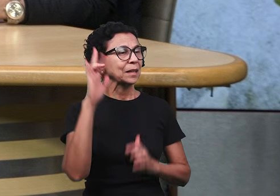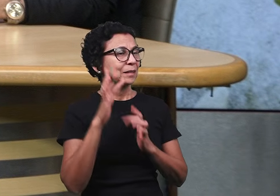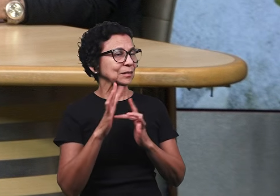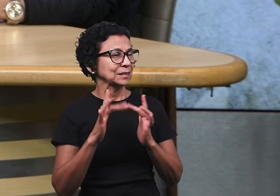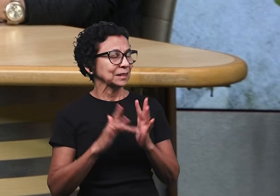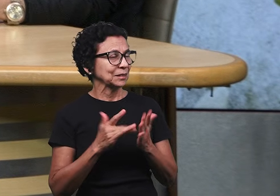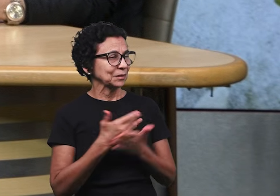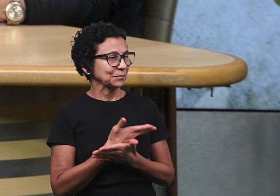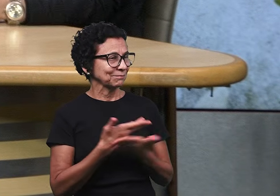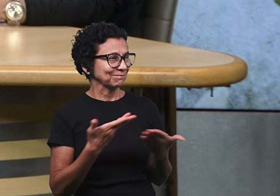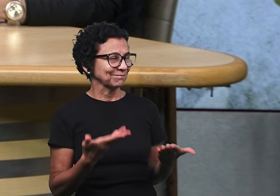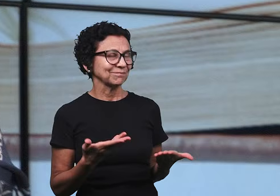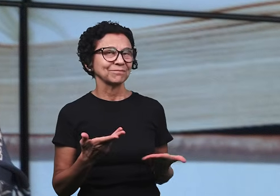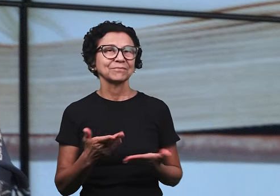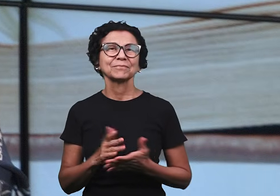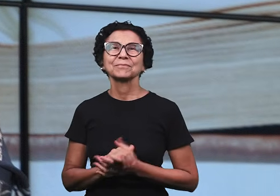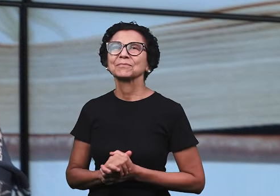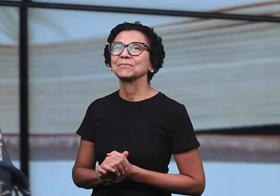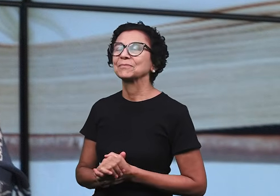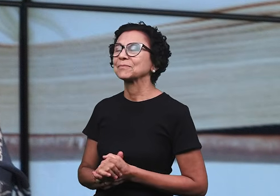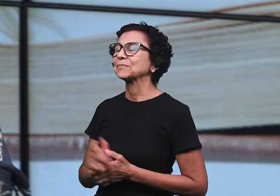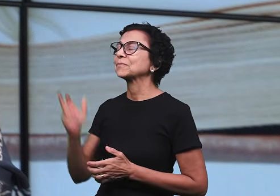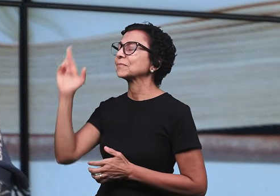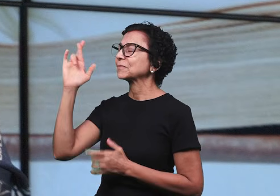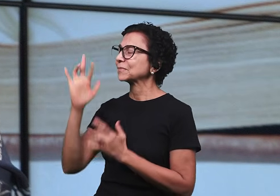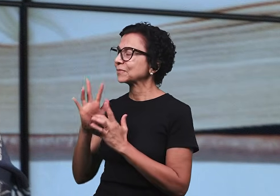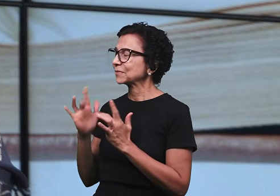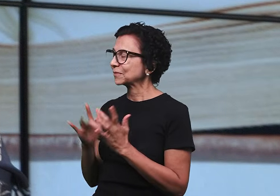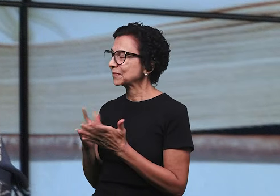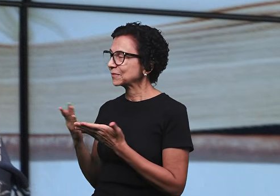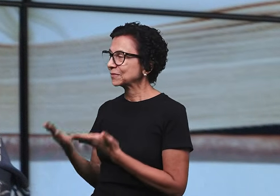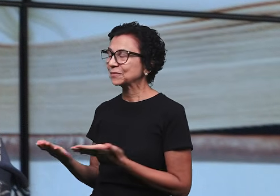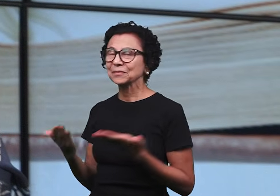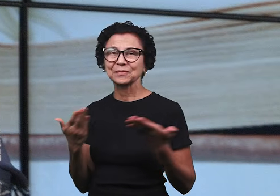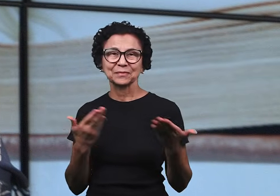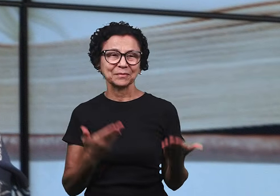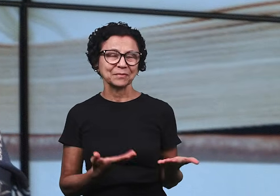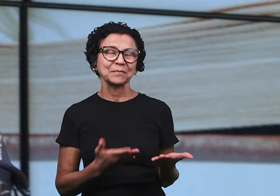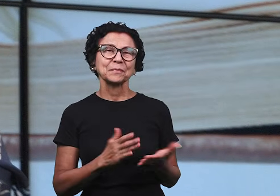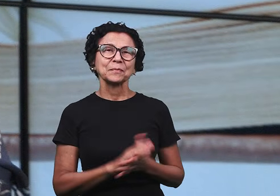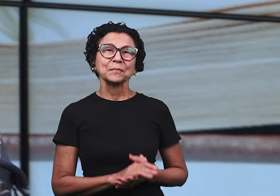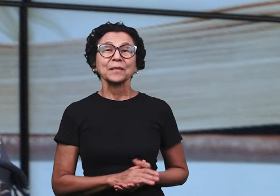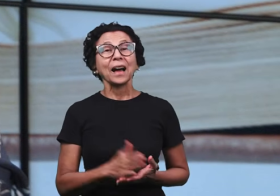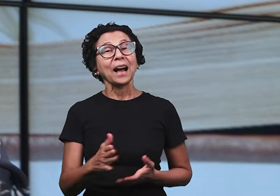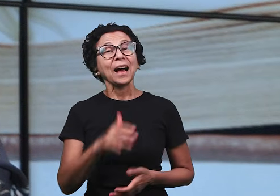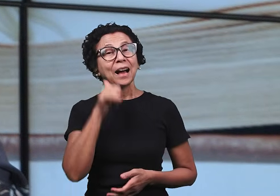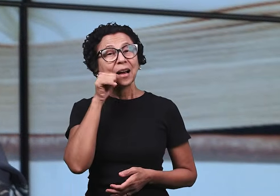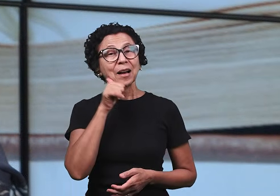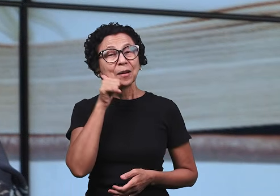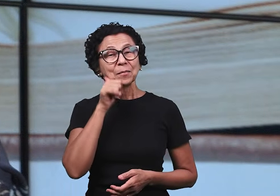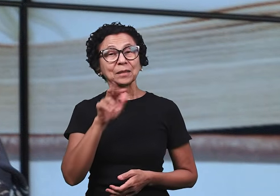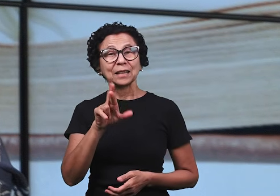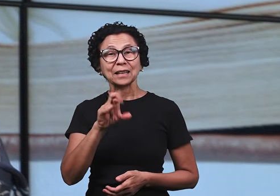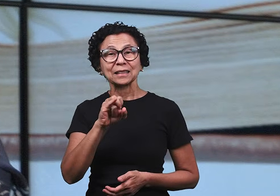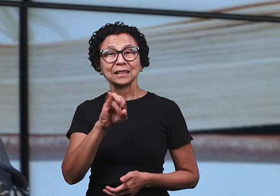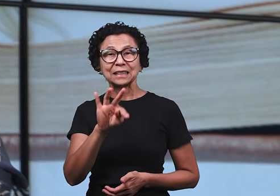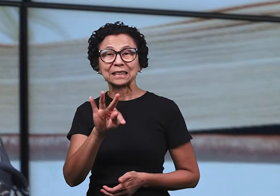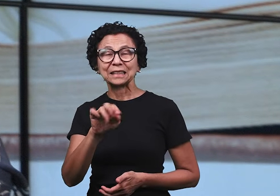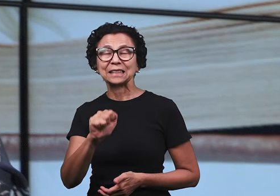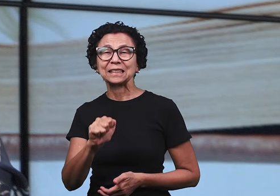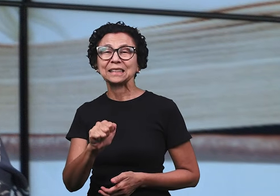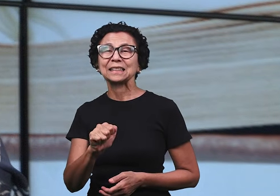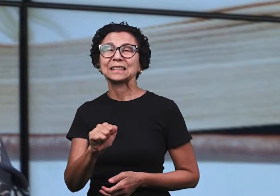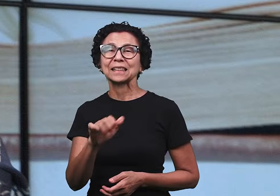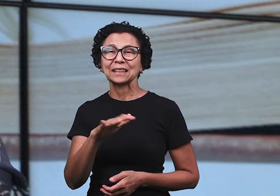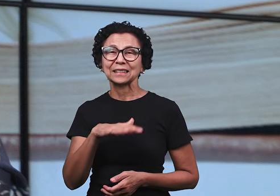a paz do Senhor, Eveline. A paz do Senhor, Cris, a paz do Senhor, Eveline, a paz do Senhor para a irmã Rita, do Pará,